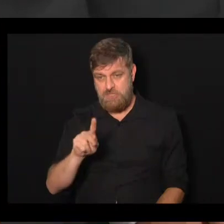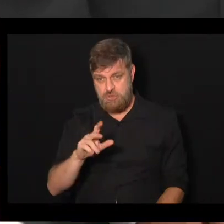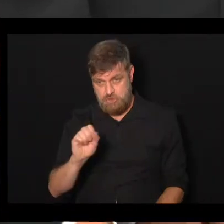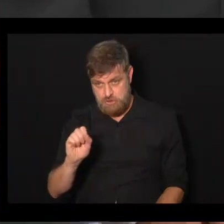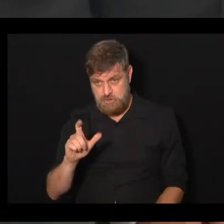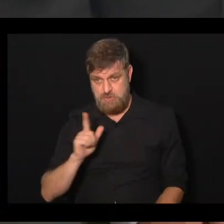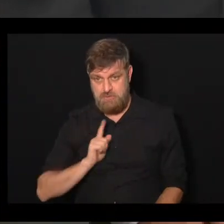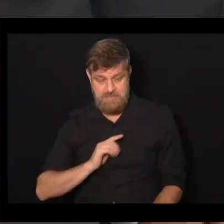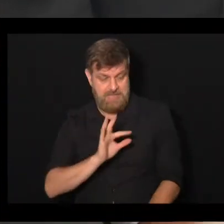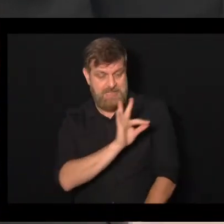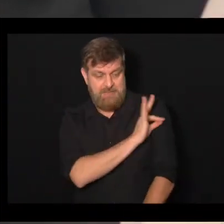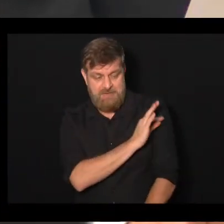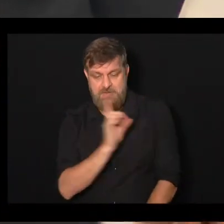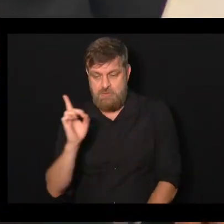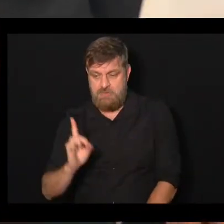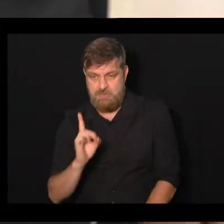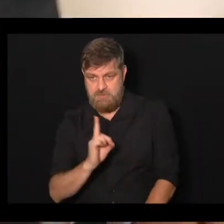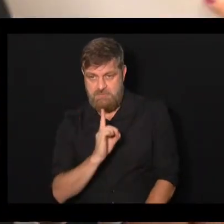73 e 96.